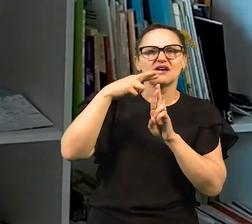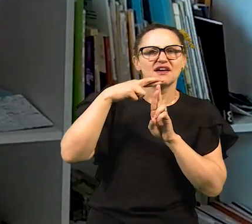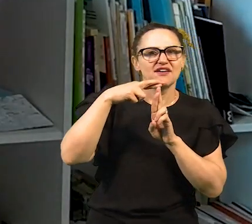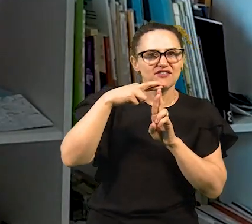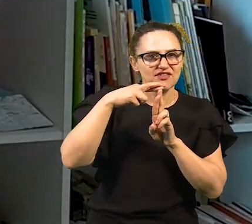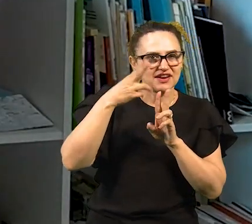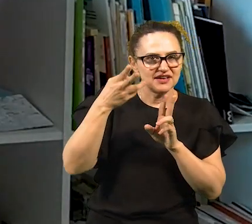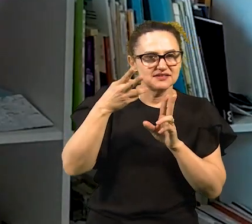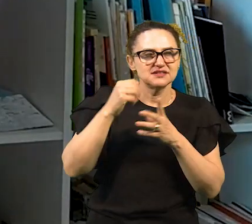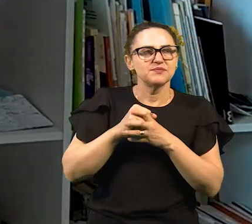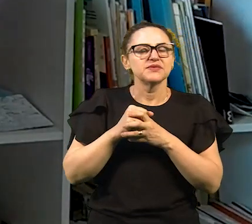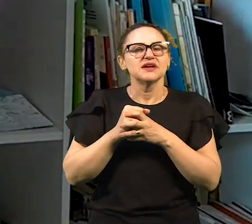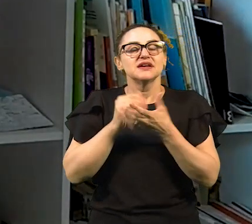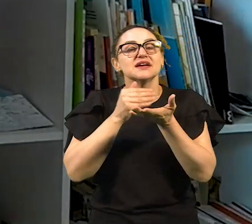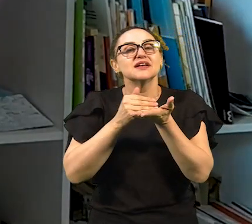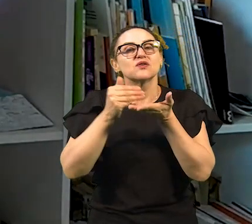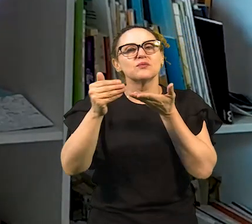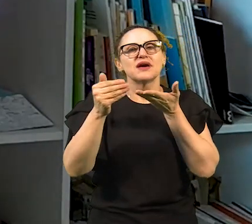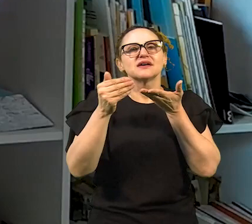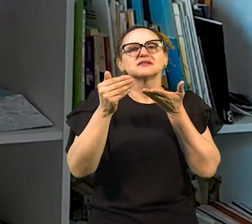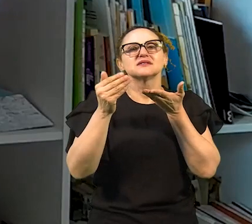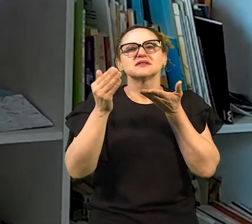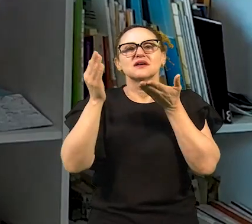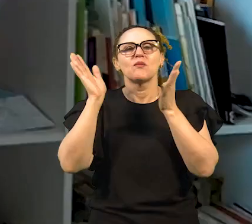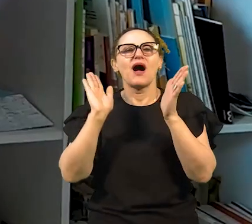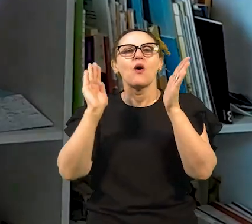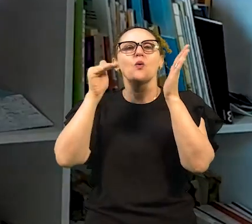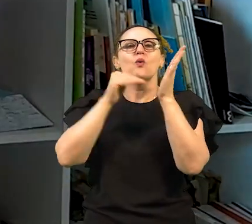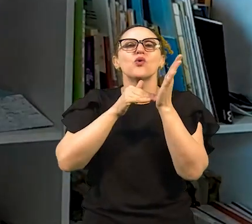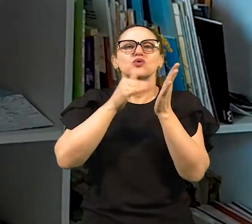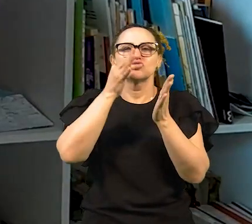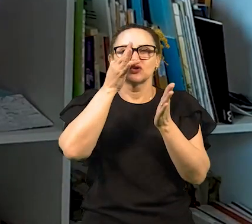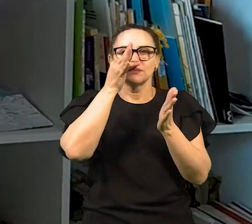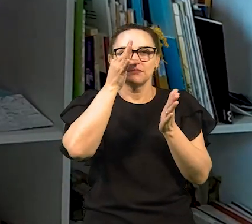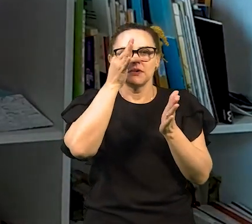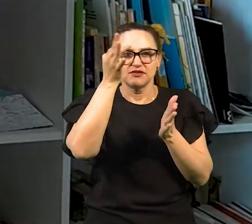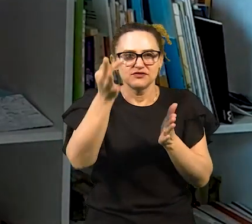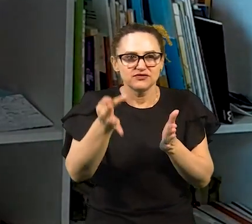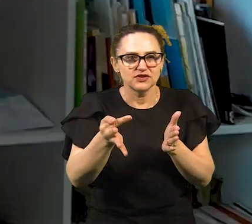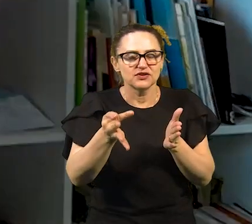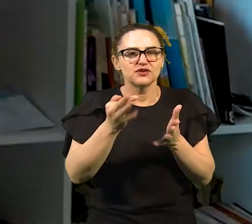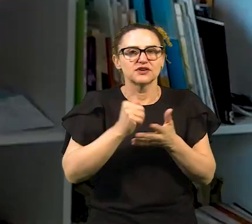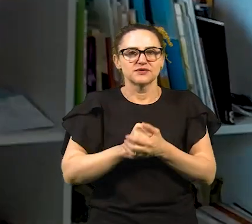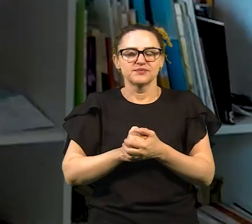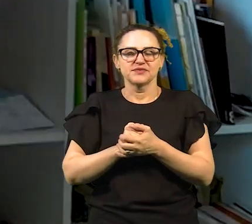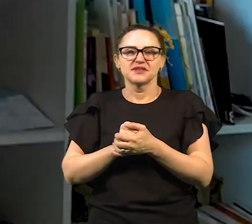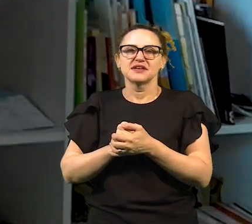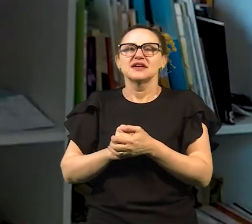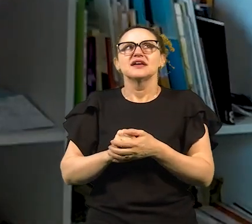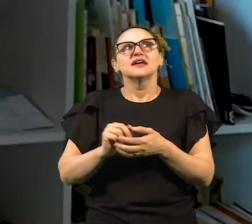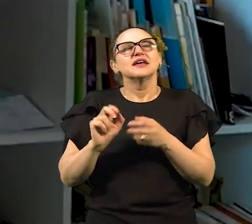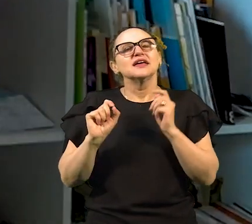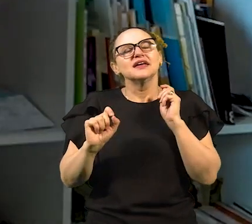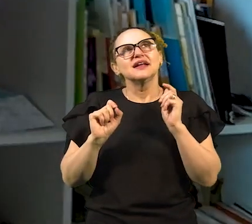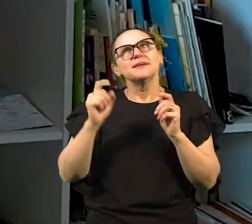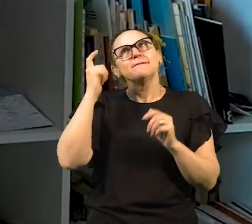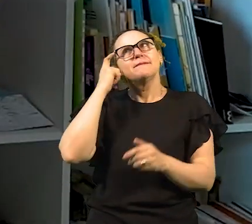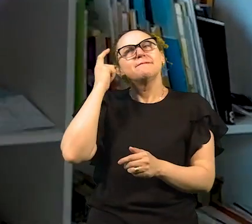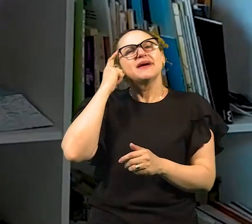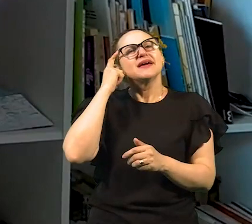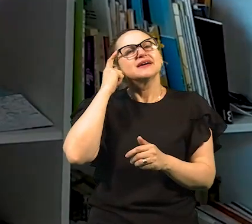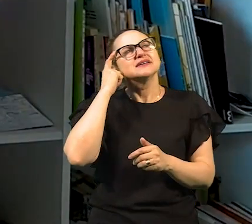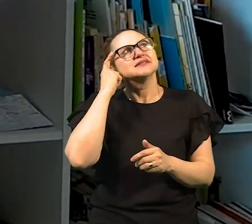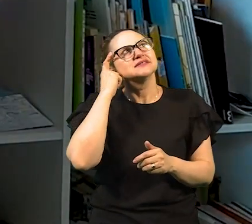última flor do lácio, inculta e bela, és a um tempo esplendor e sepultura. E ele está pensando exatamente nisso, o uso